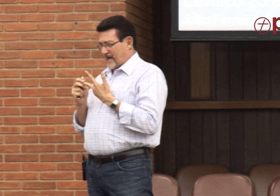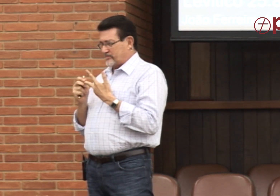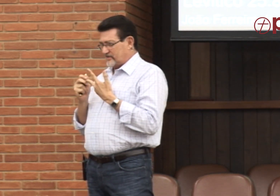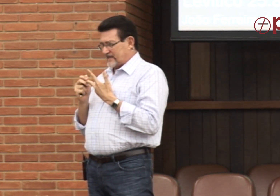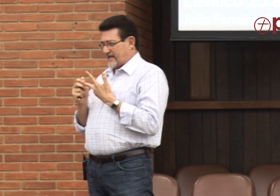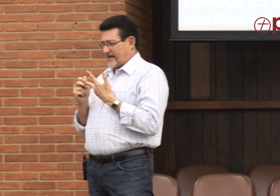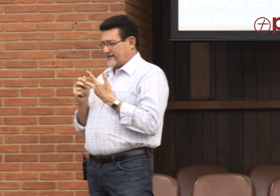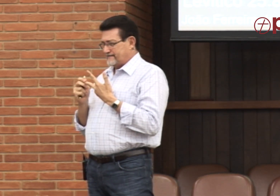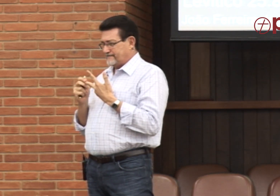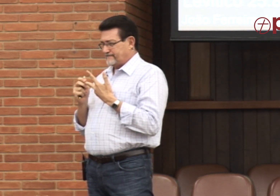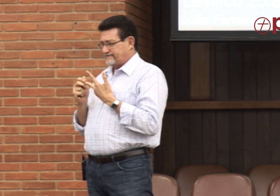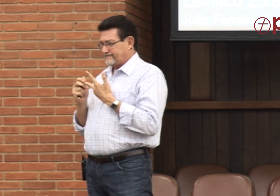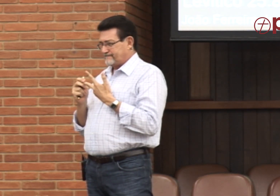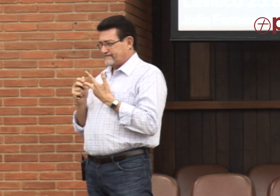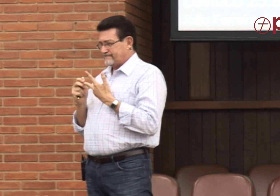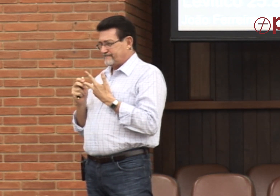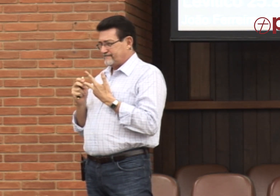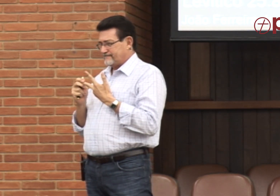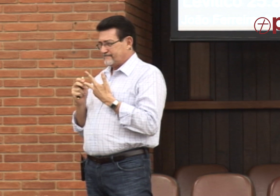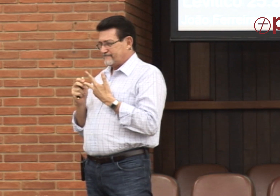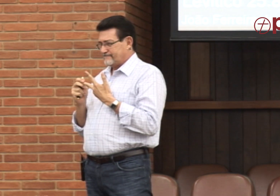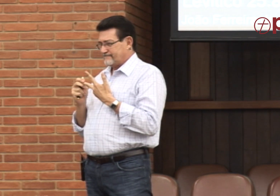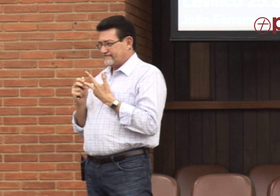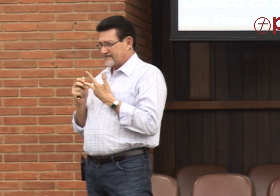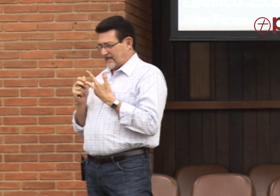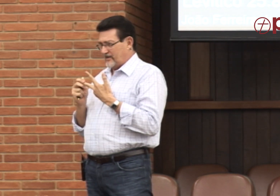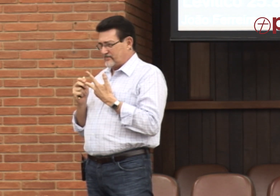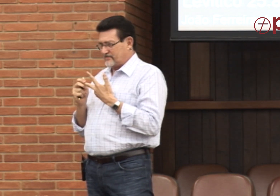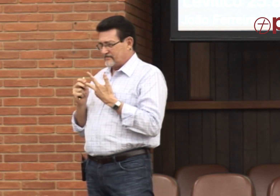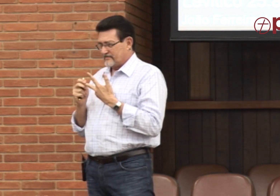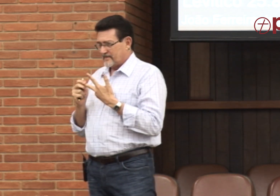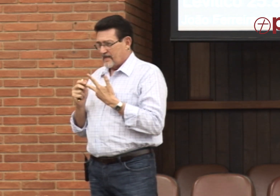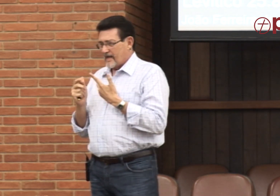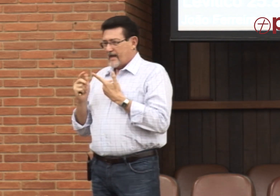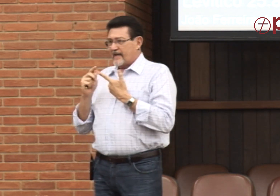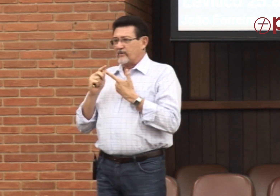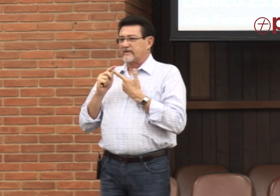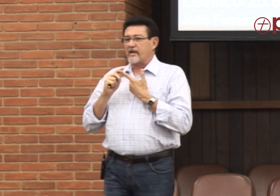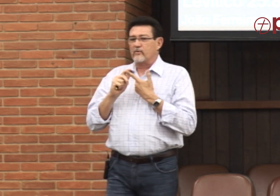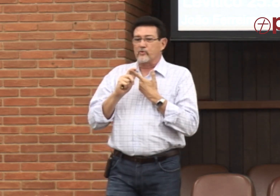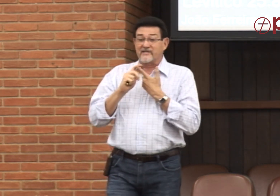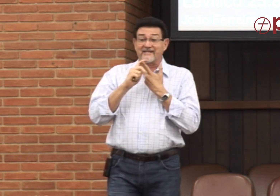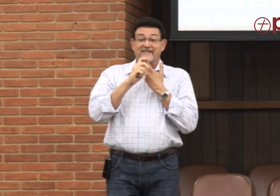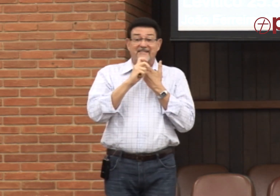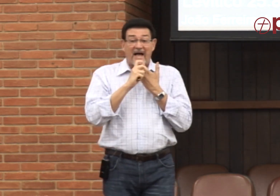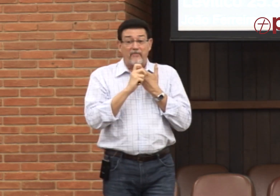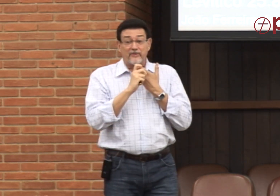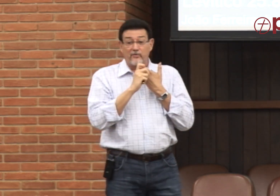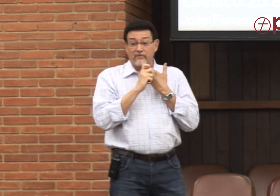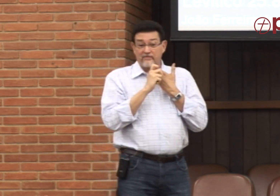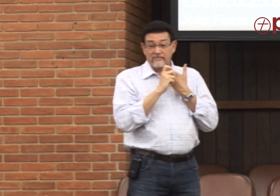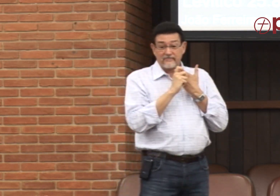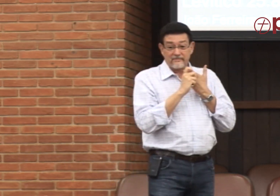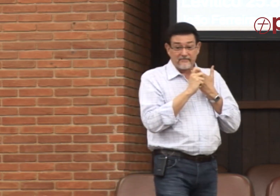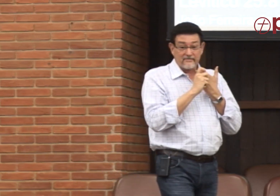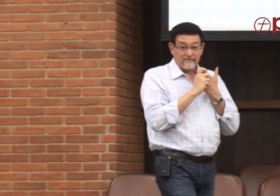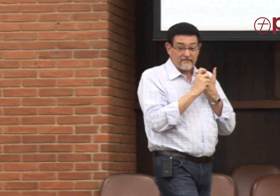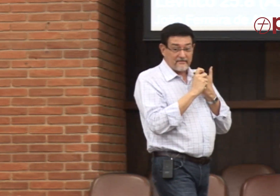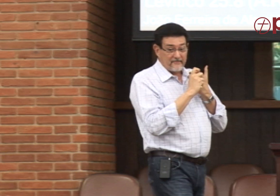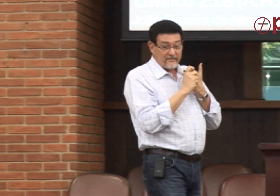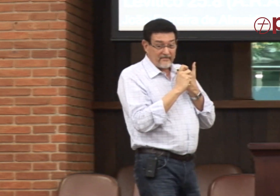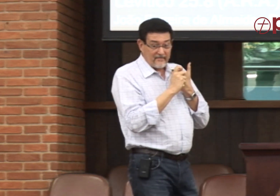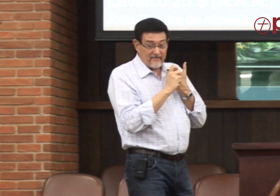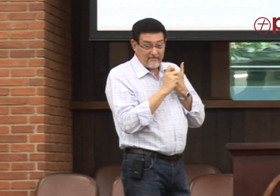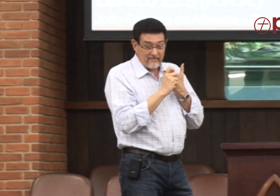o sábado da terra certo eu tenho o sábado